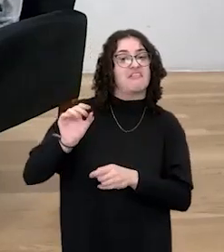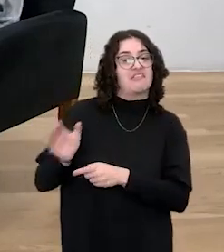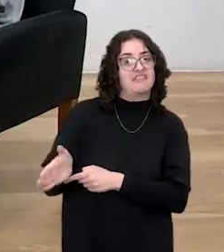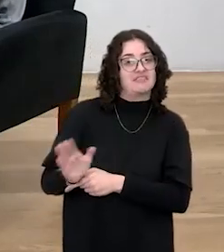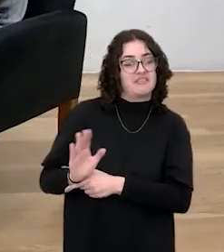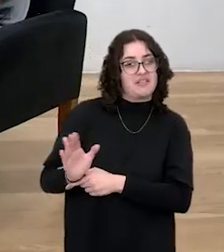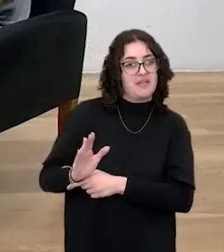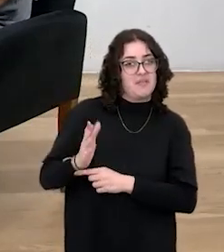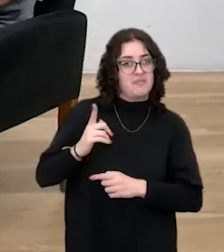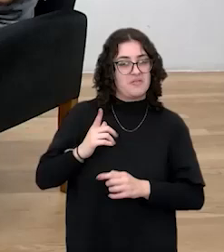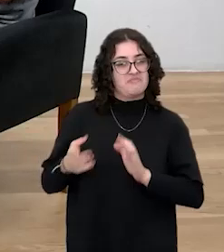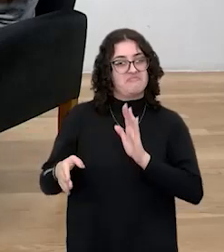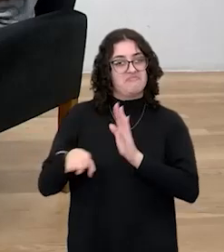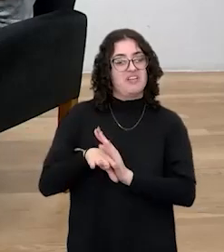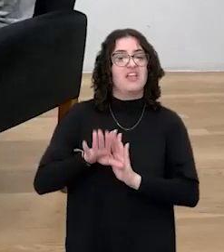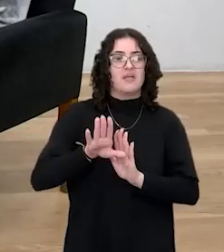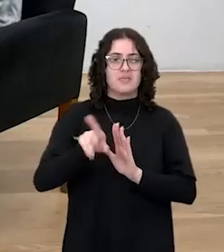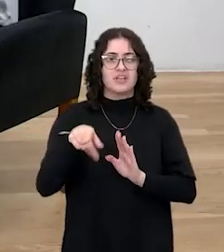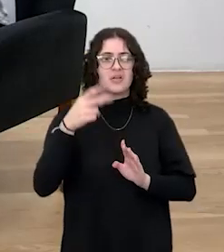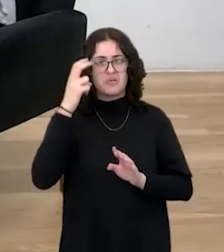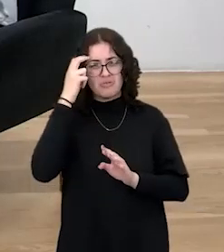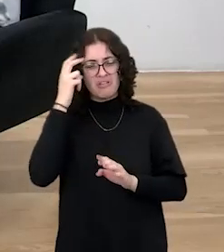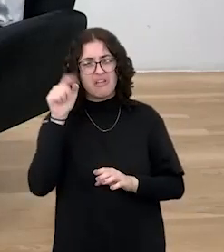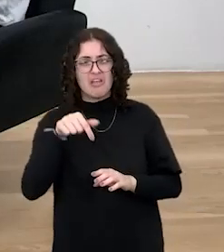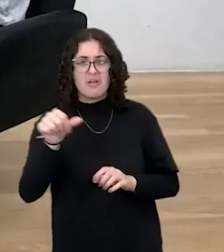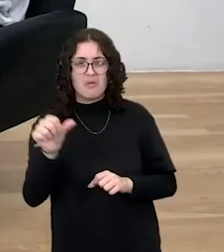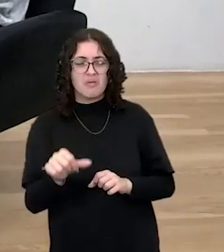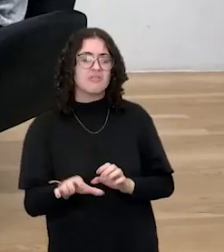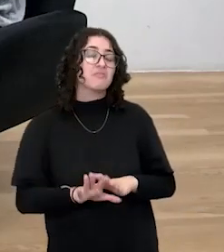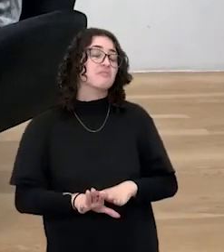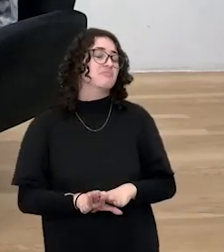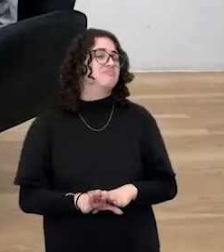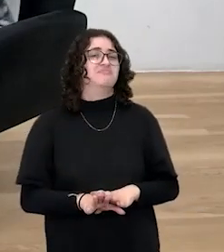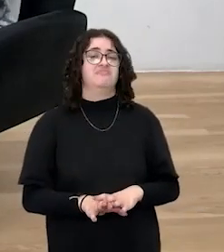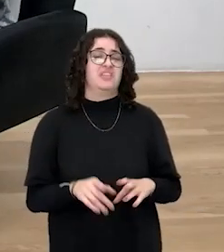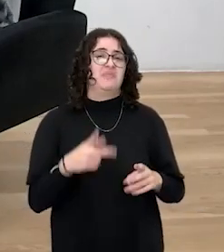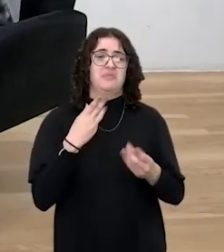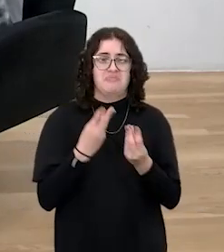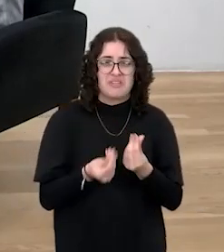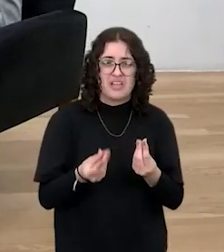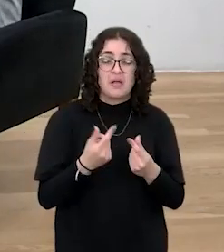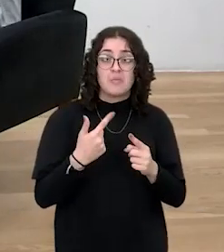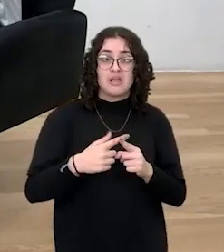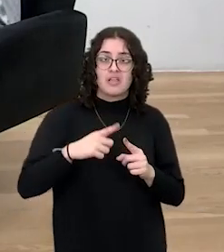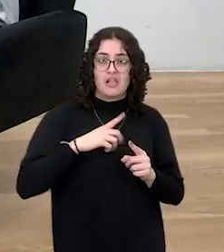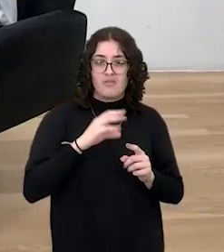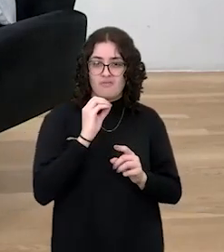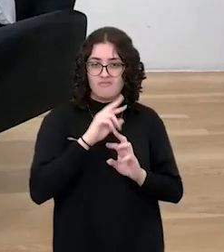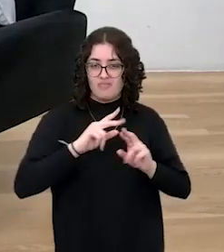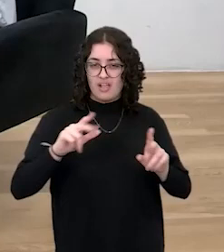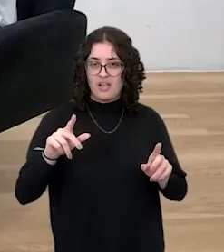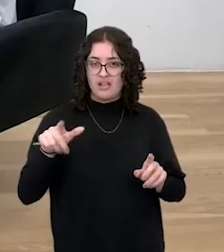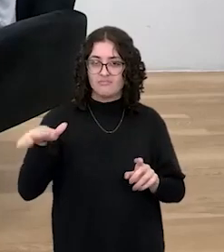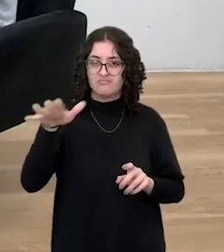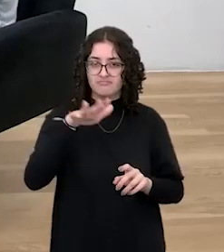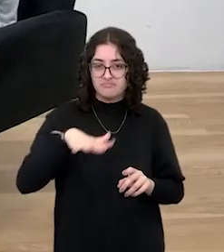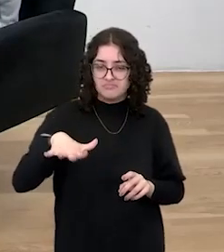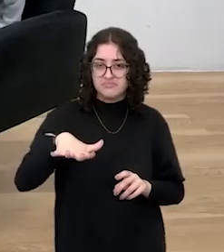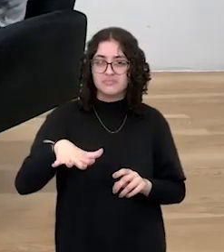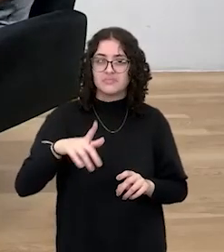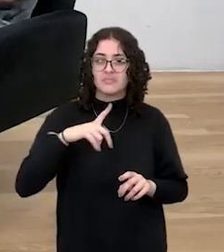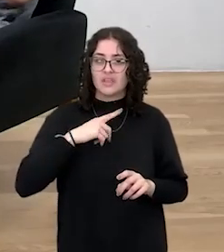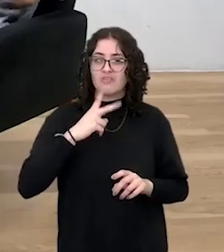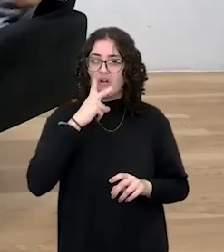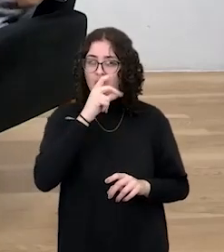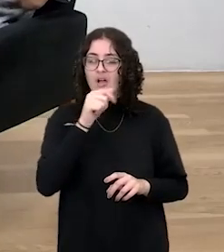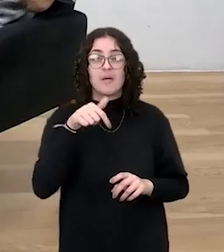gente não pode achar que cultura é supérfluo, porque as outras nações que estão tendo projeções internacionais muito mais fortes do que